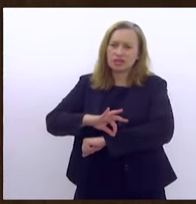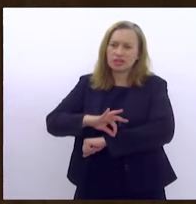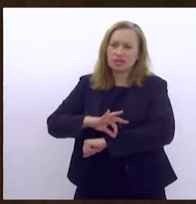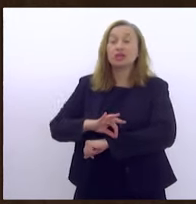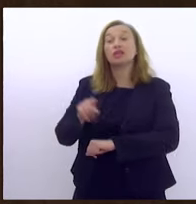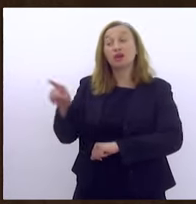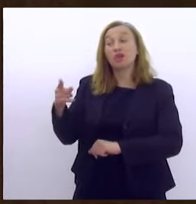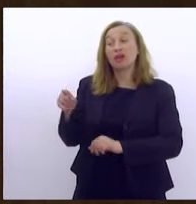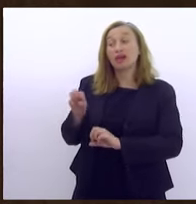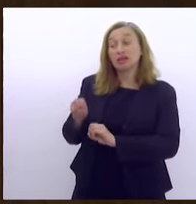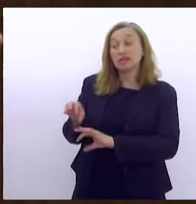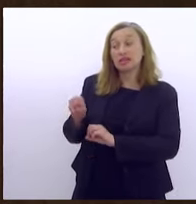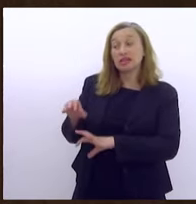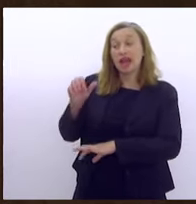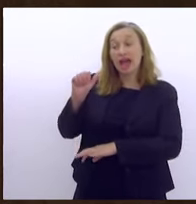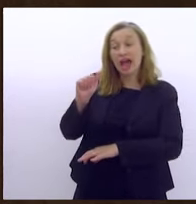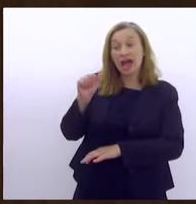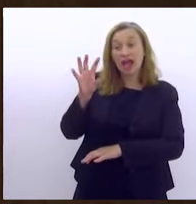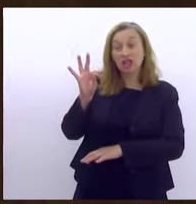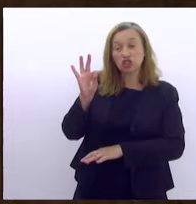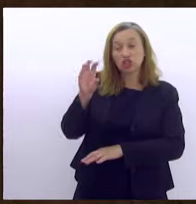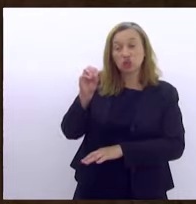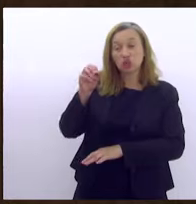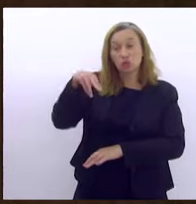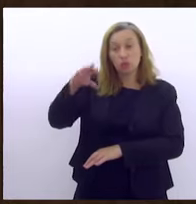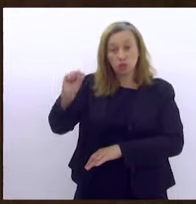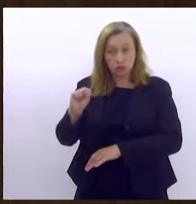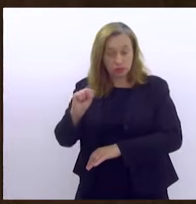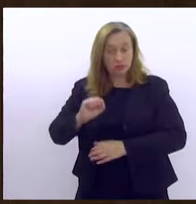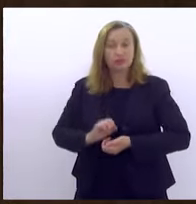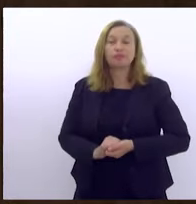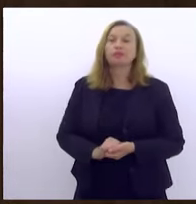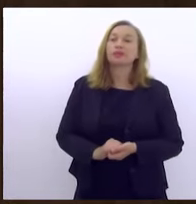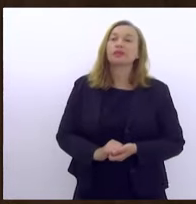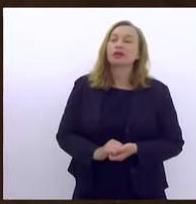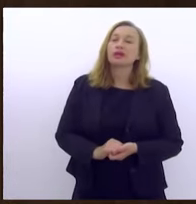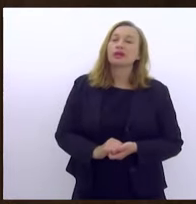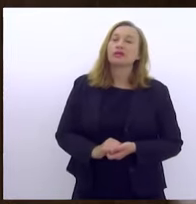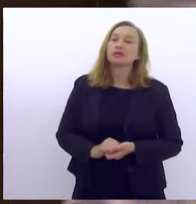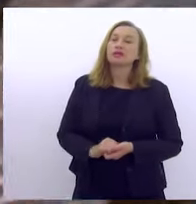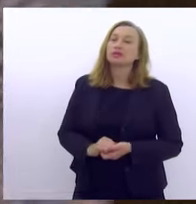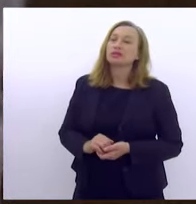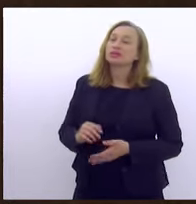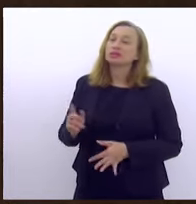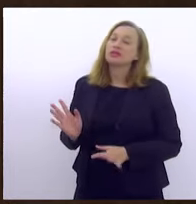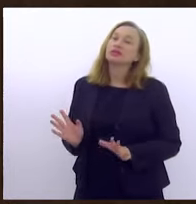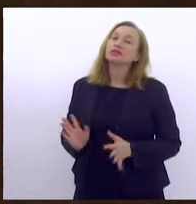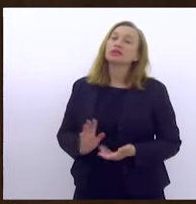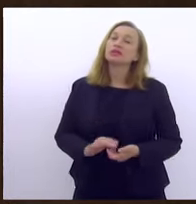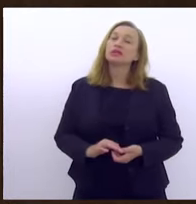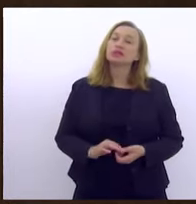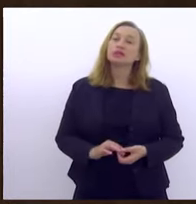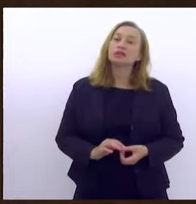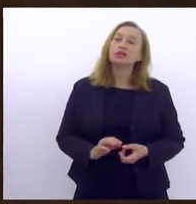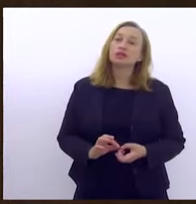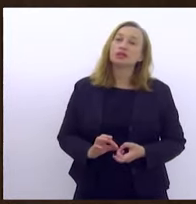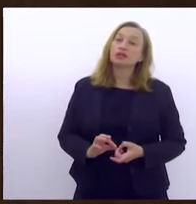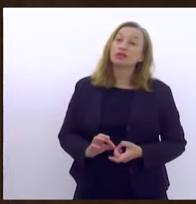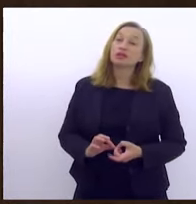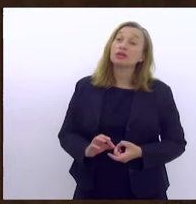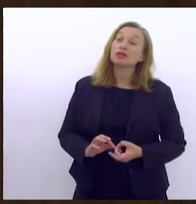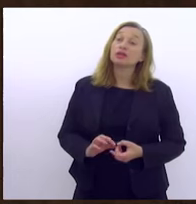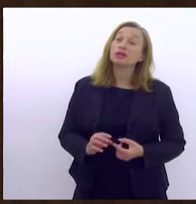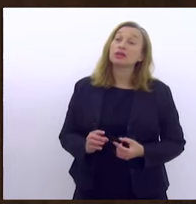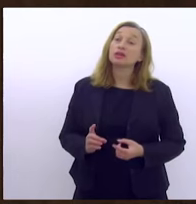né? E as partículas menores que o átomo, né? Para a gente não ficar aqui falando de física. E isso